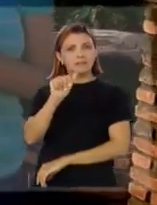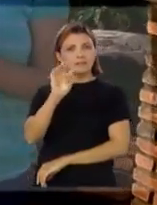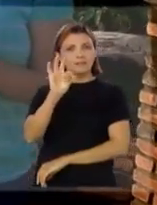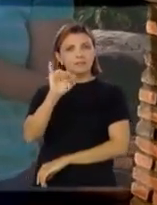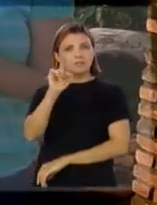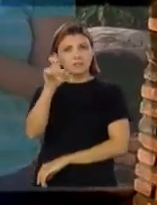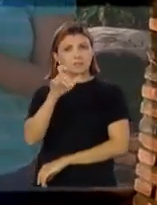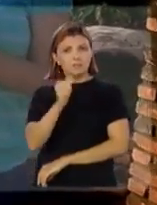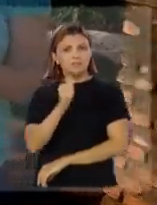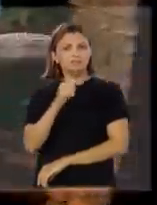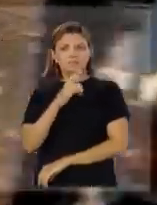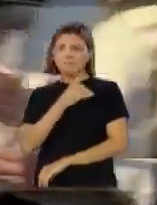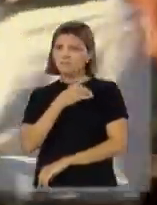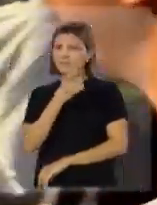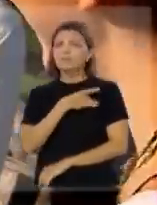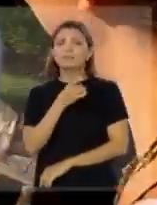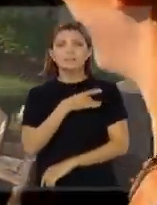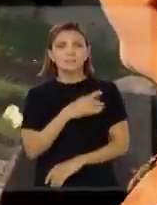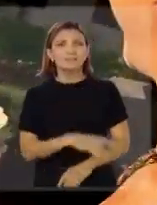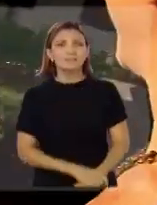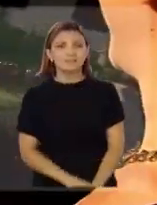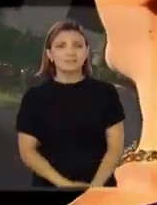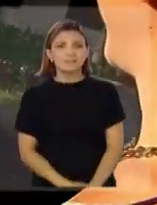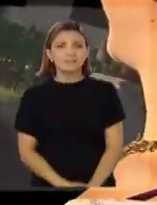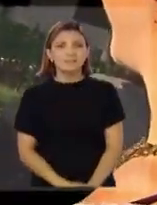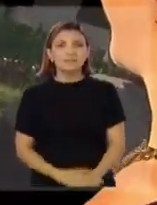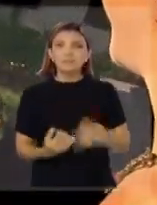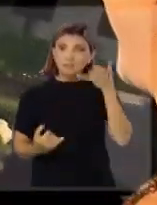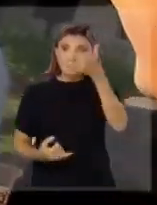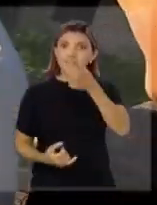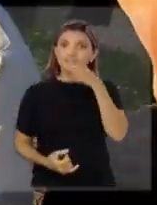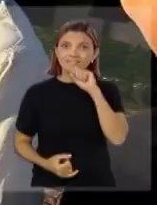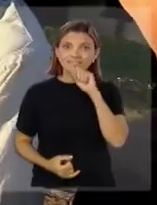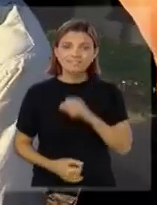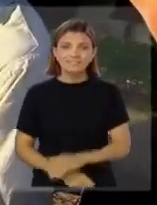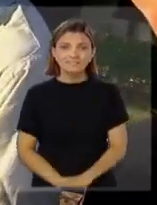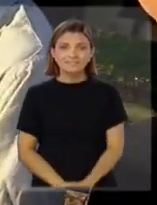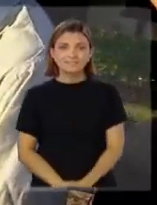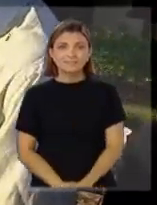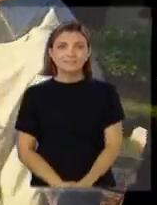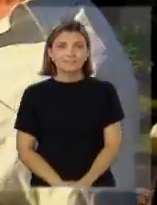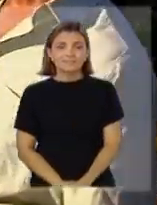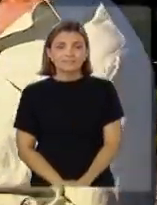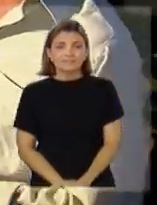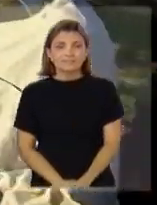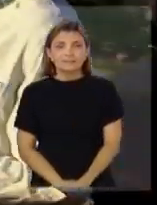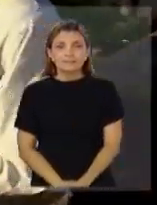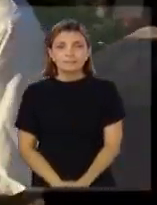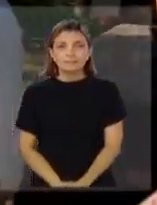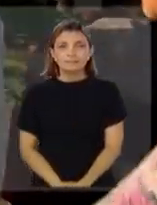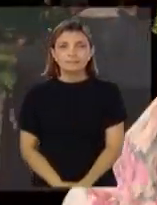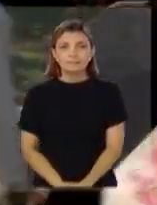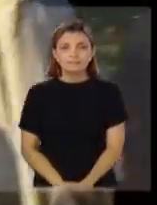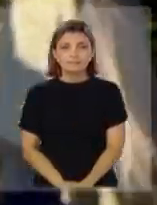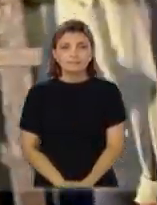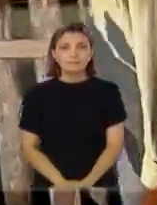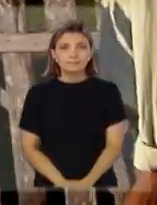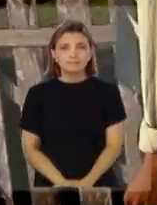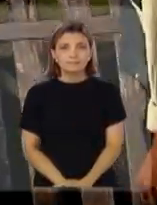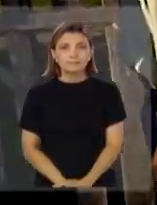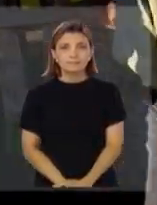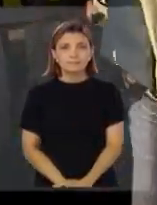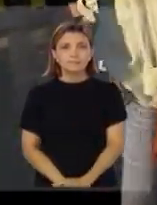Marta tem medo de lagartixa. É, aqui ela vai perder o medo de lagartixa. De lagartixa vai. Ah. Vamos ligar pra minha